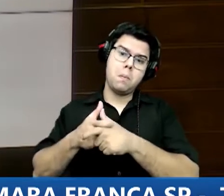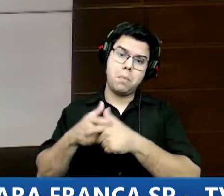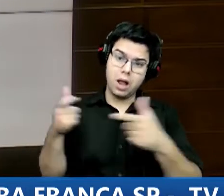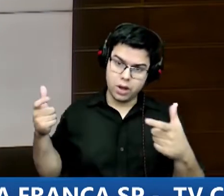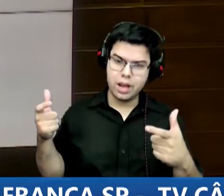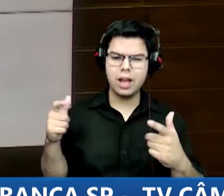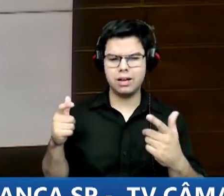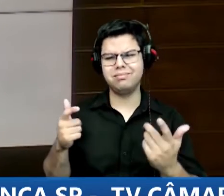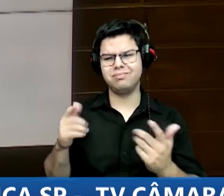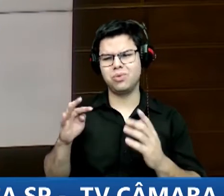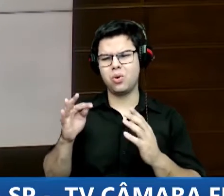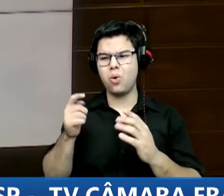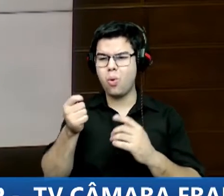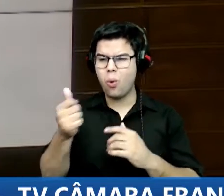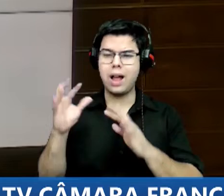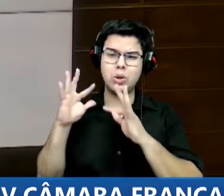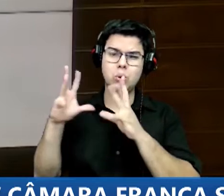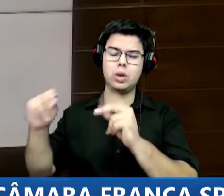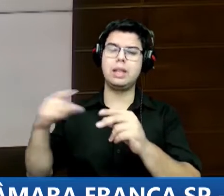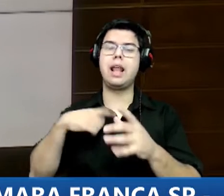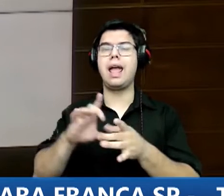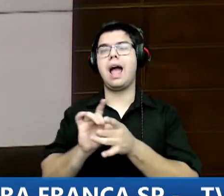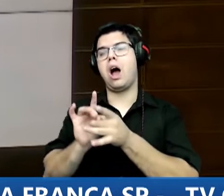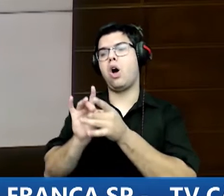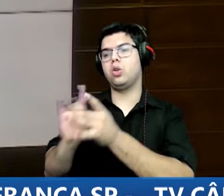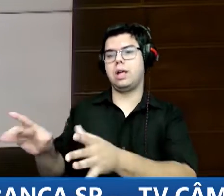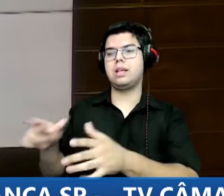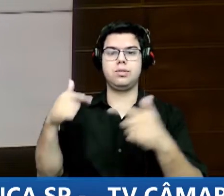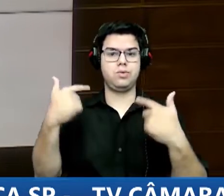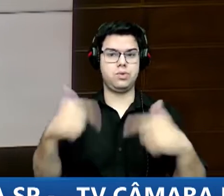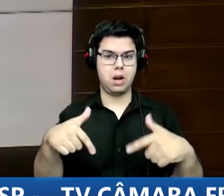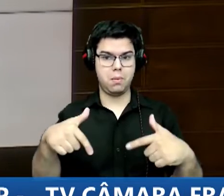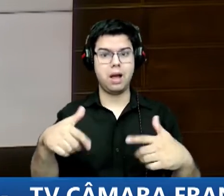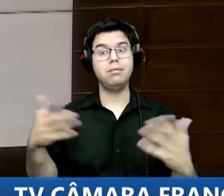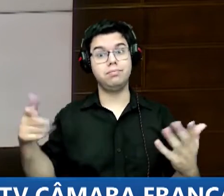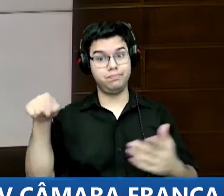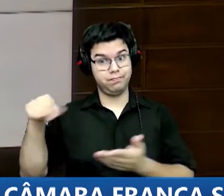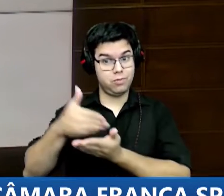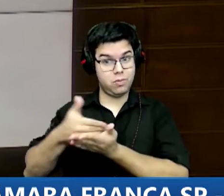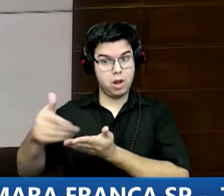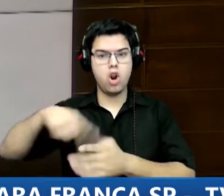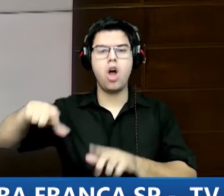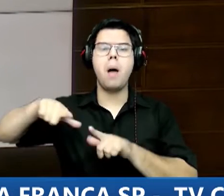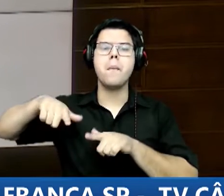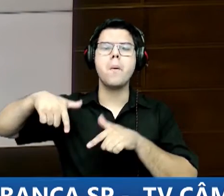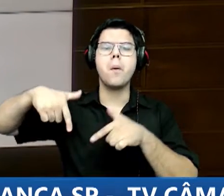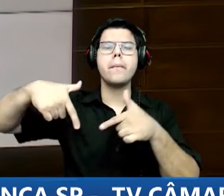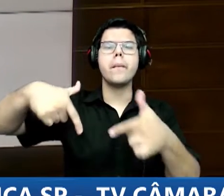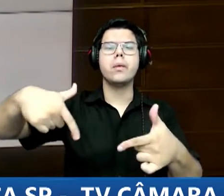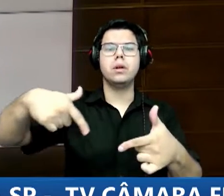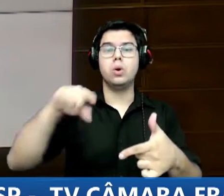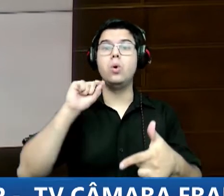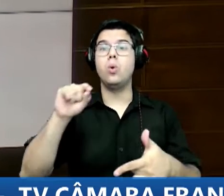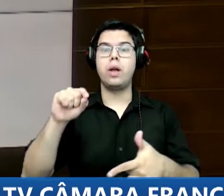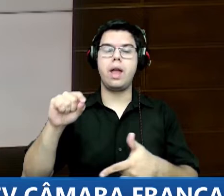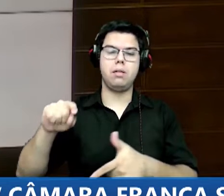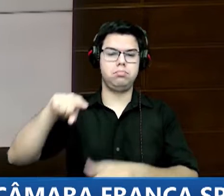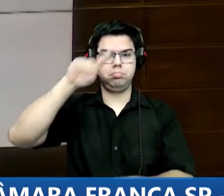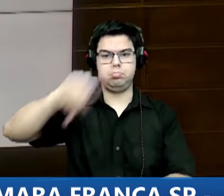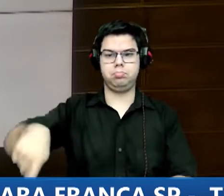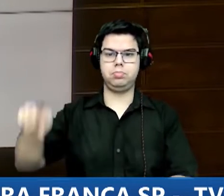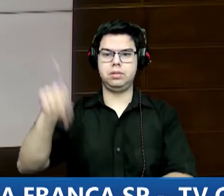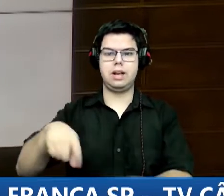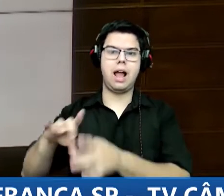as tais autorizações para trabalho, e foi aí que nós começamos a ação para banir as autorizações de trabalho antes da idade mínima no